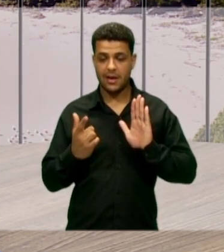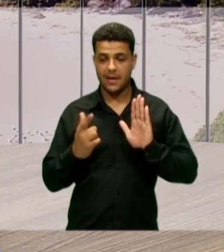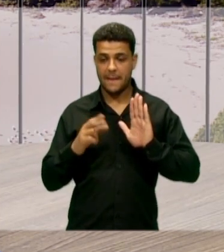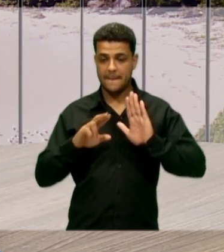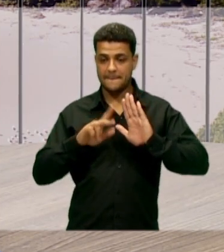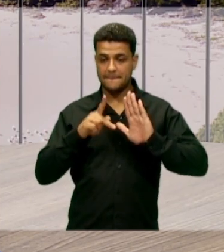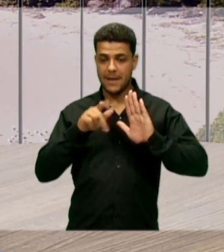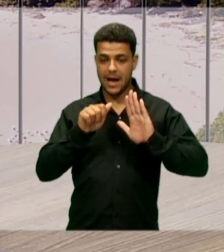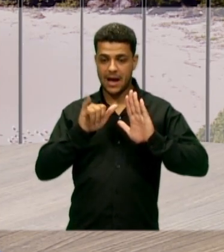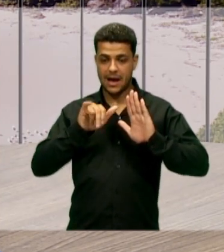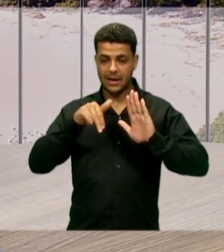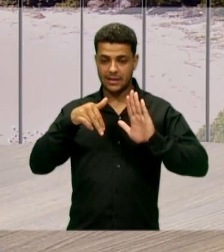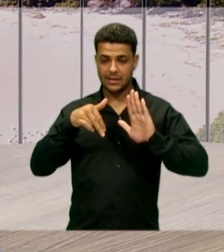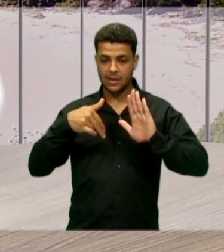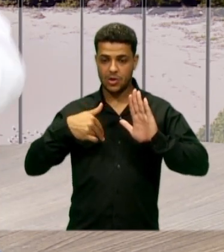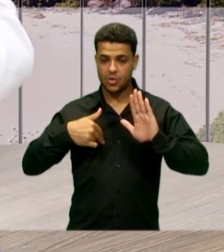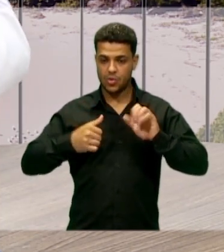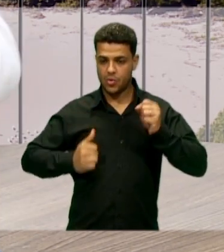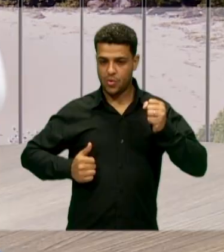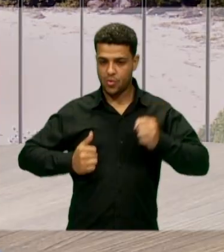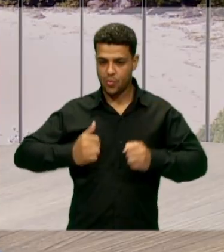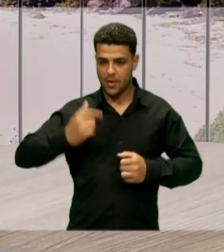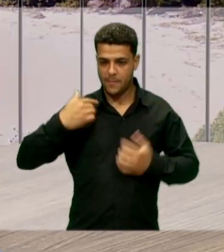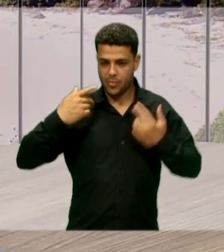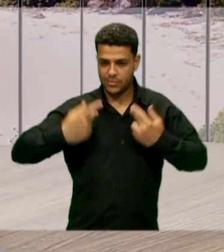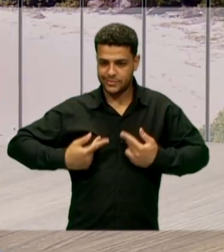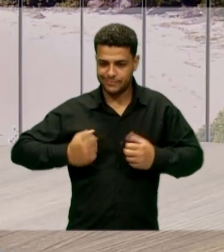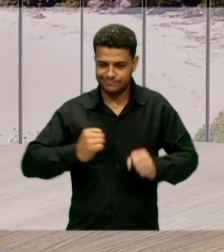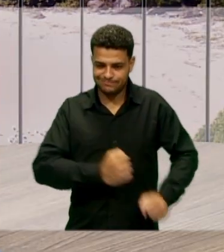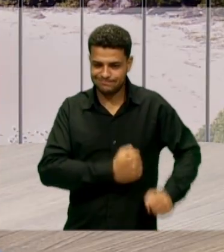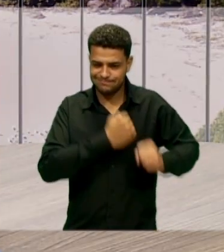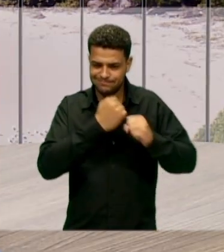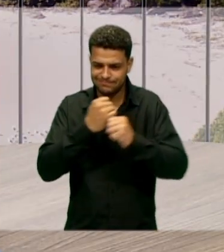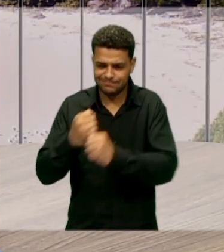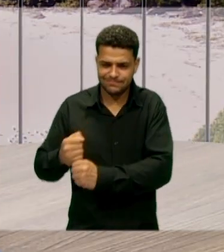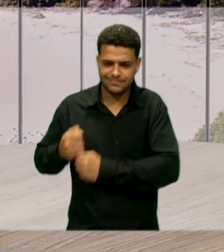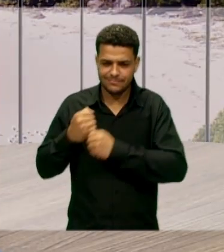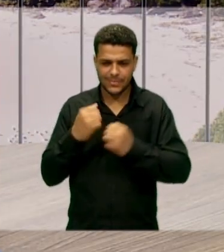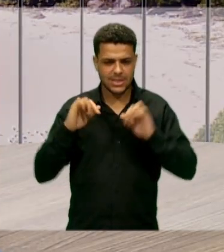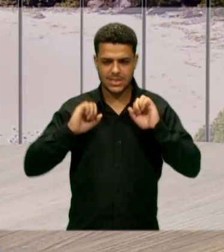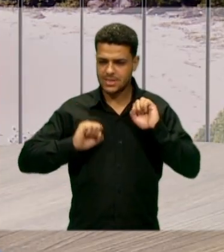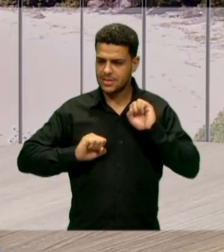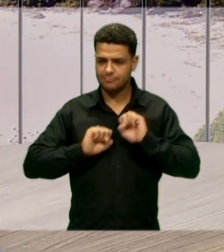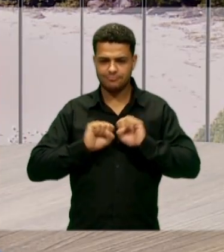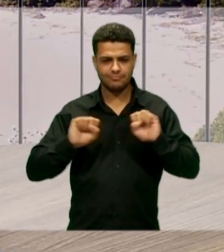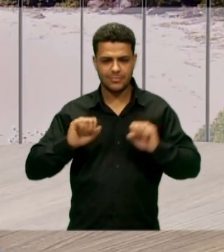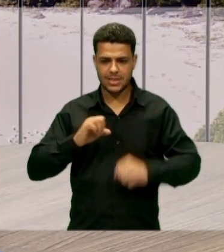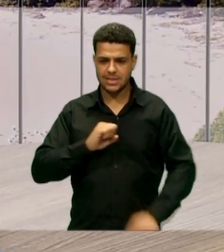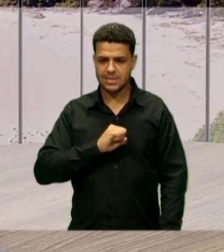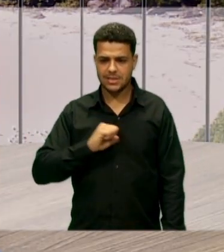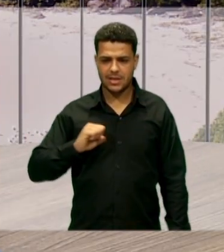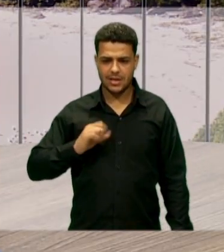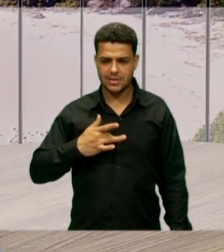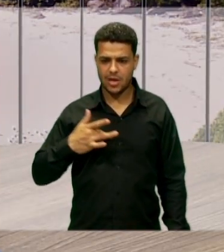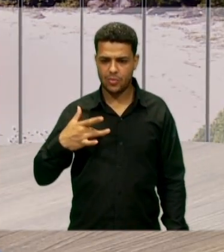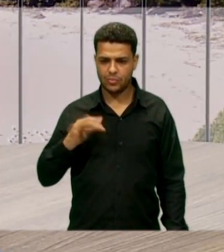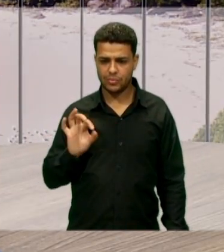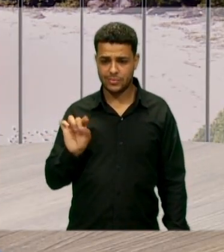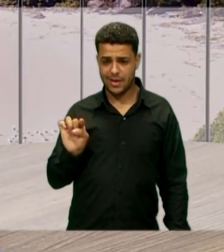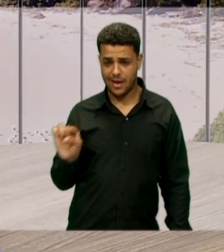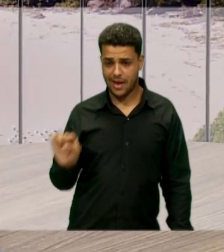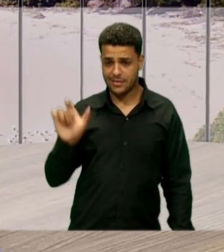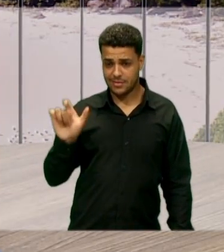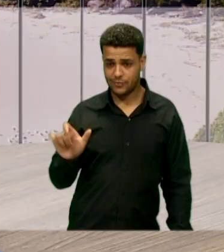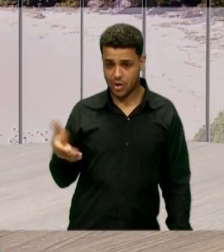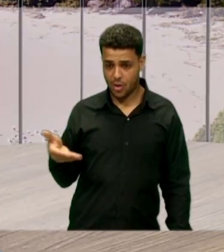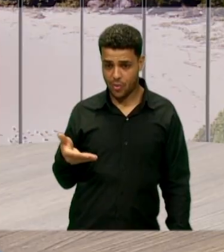moça descendo um rio, desfiladeiro, assim, remando, super saudável, e a capa era assim, essa é a fulana de